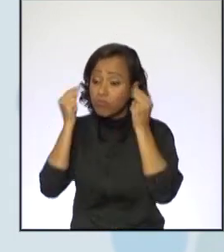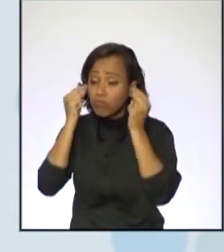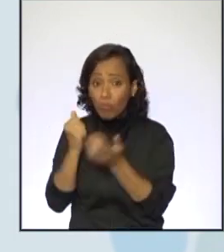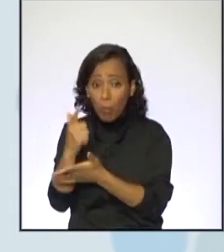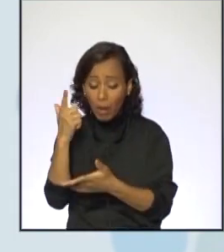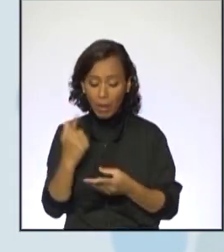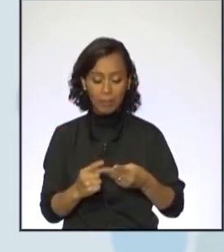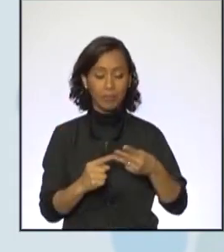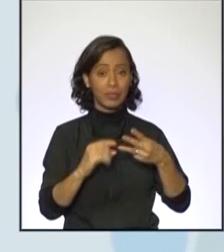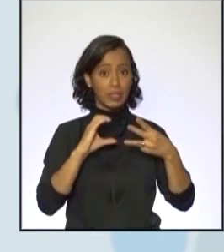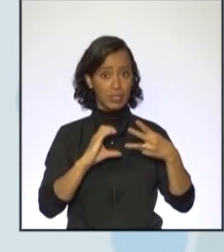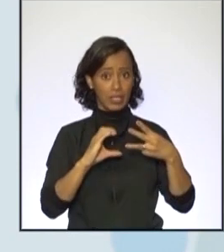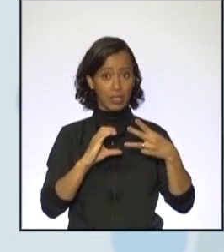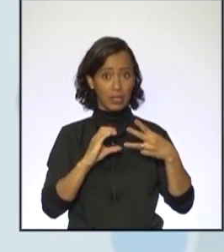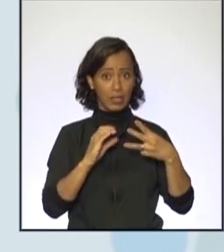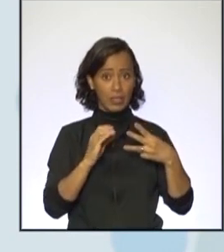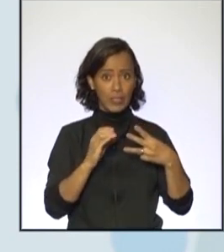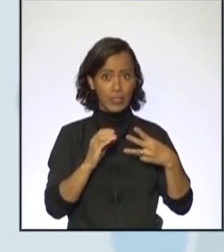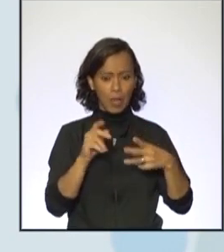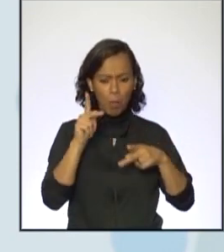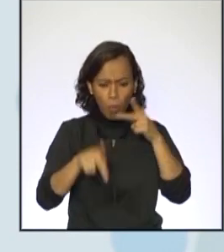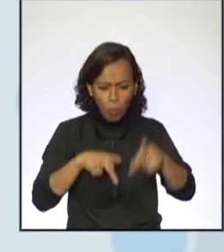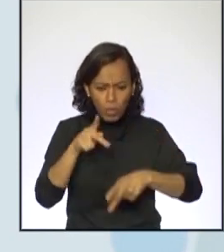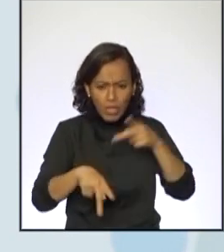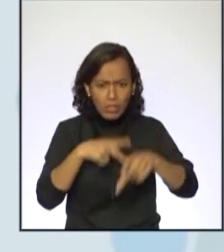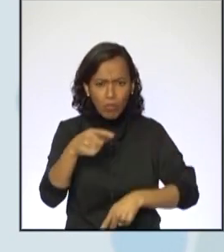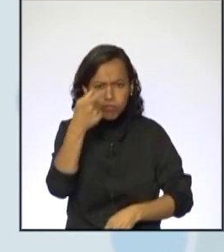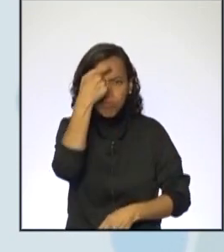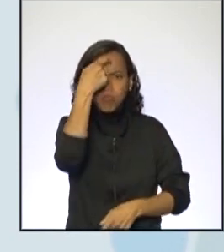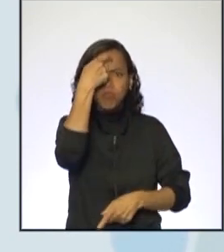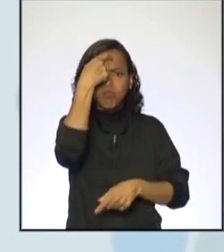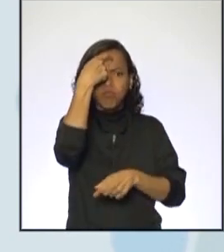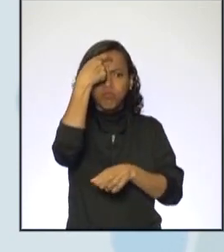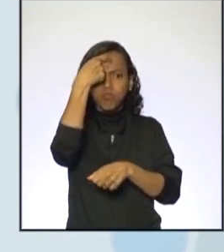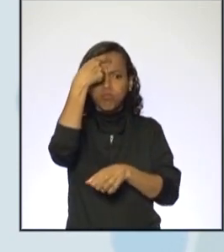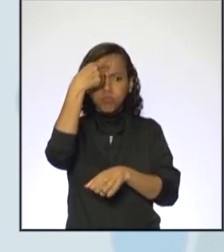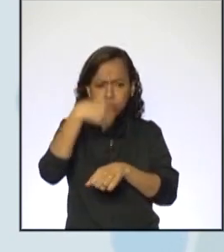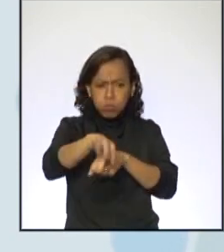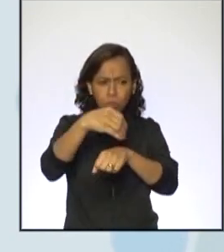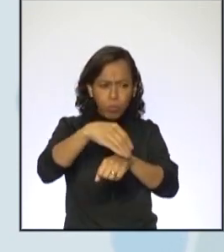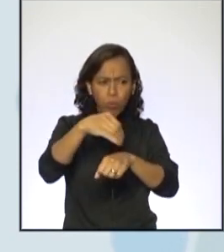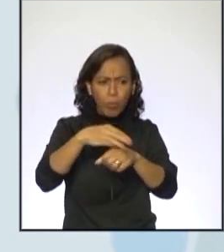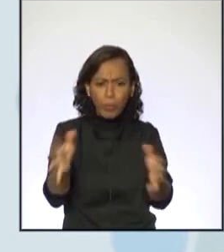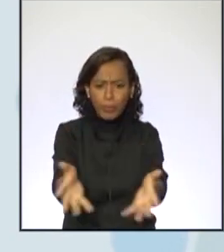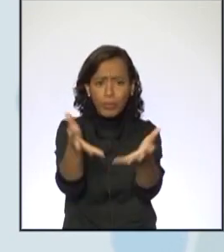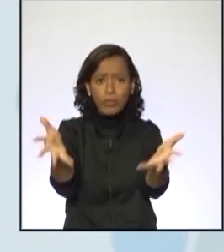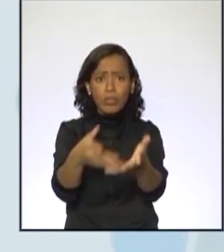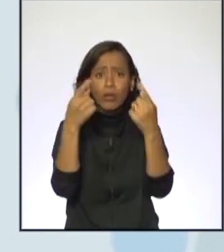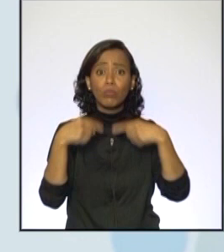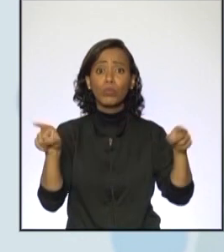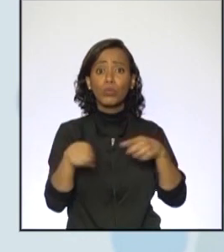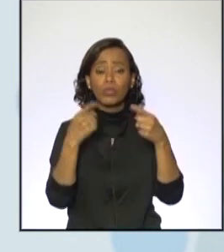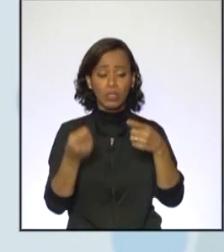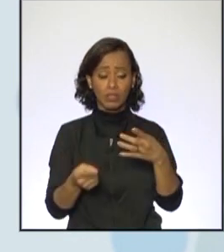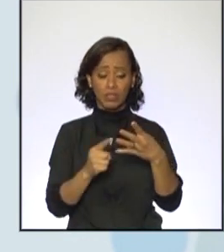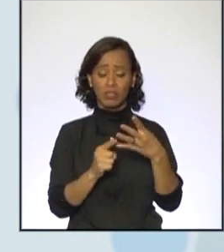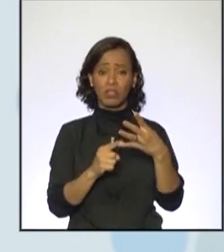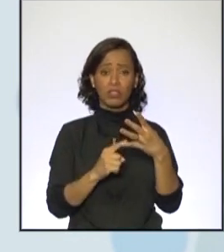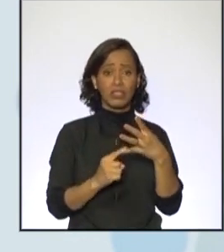C, conscientizar a população a ouvir música. E letra D, incentivar o jovem a usar